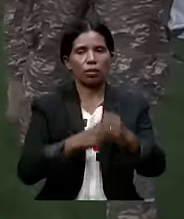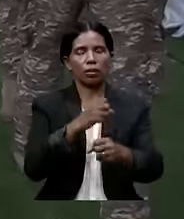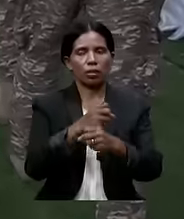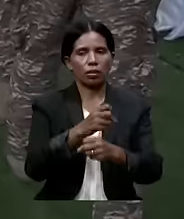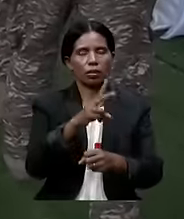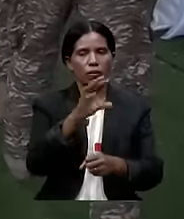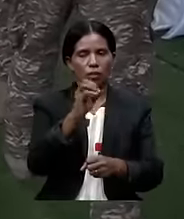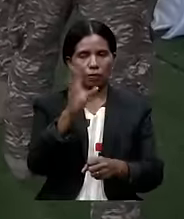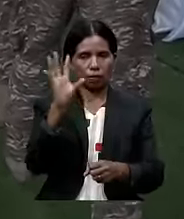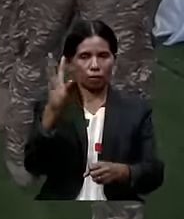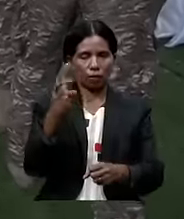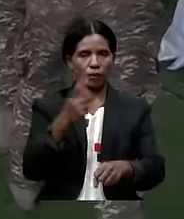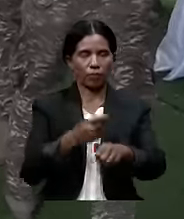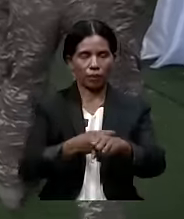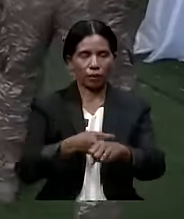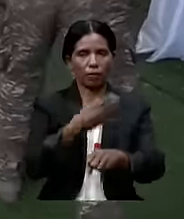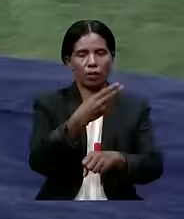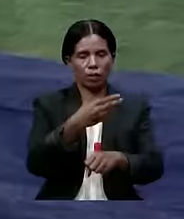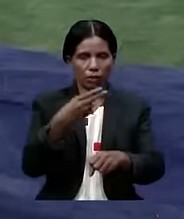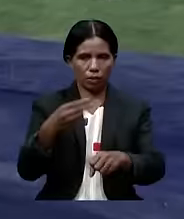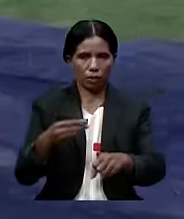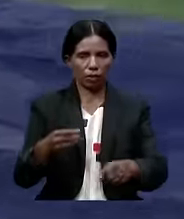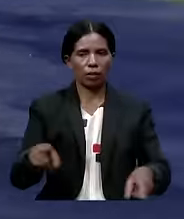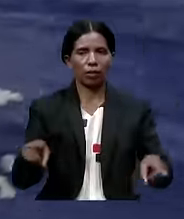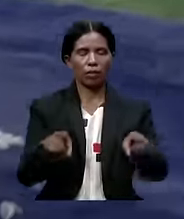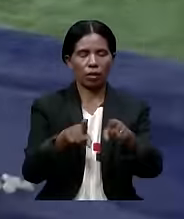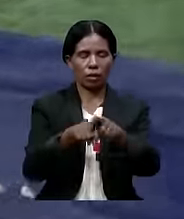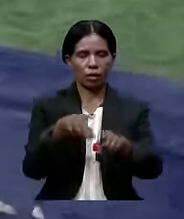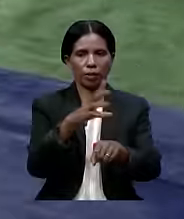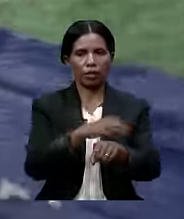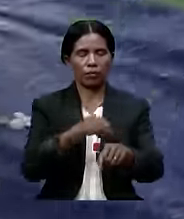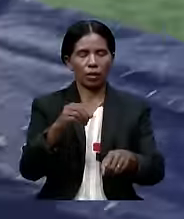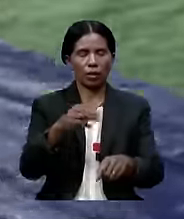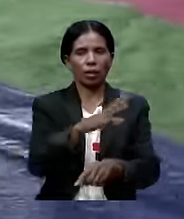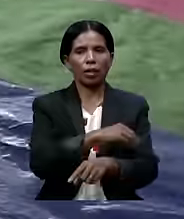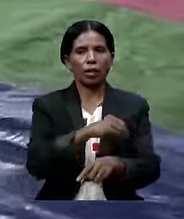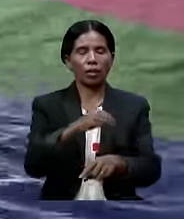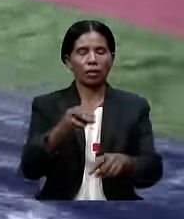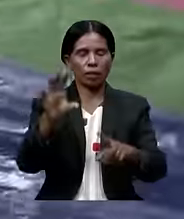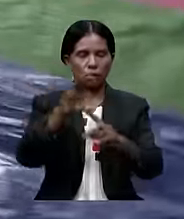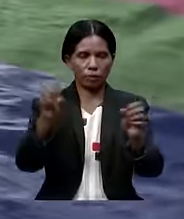Ruanen. No ia tempo ocupação Indonésia, assume Knar Hanesan, Bupati Kepala Daerah